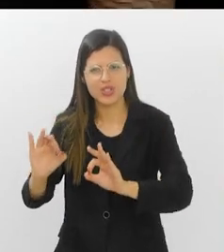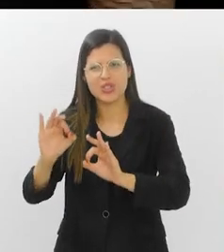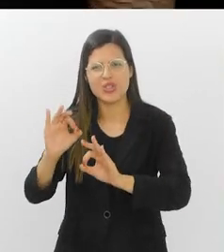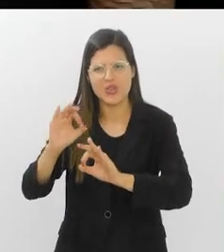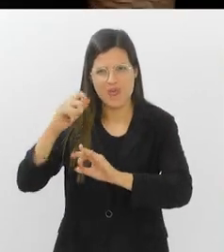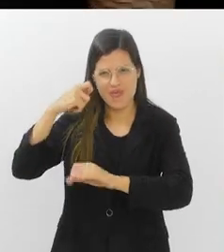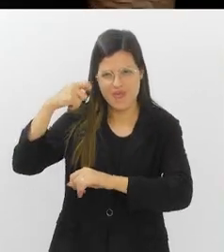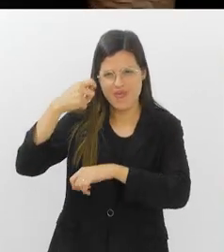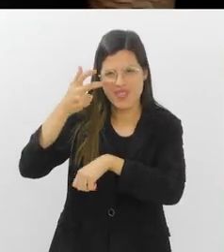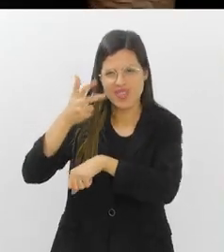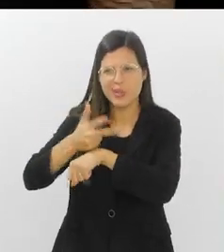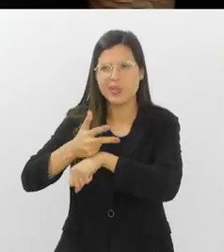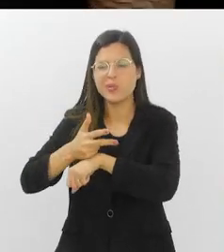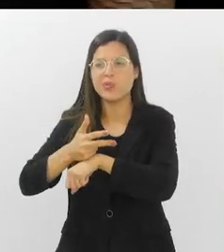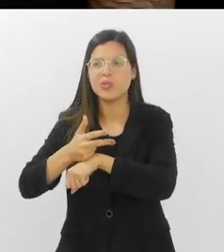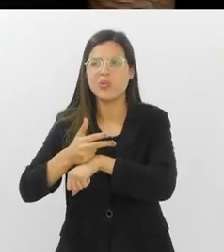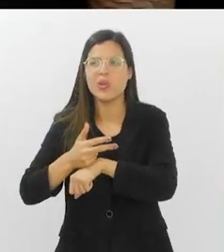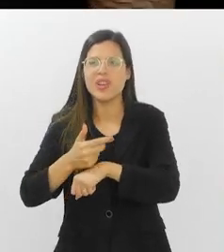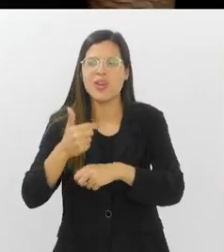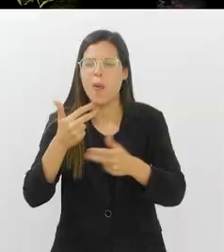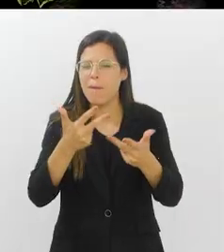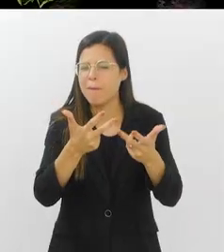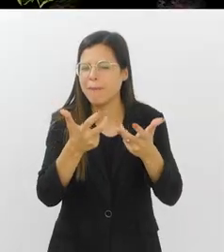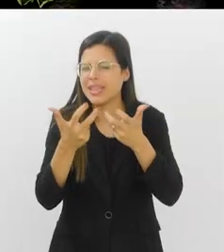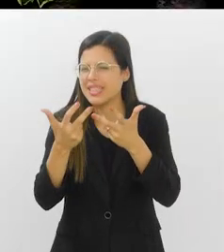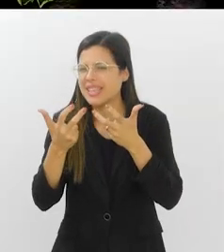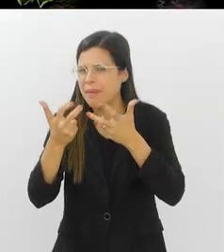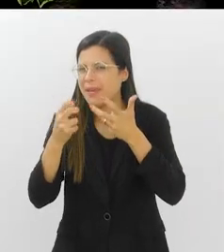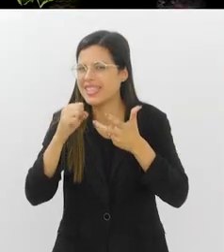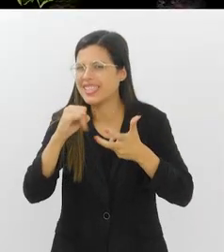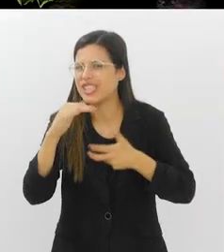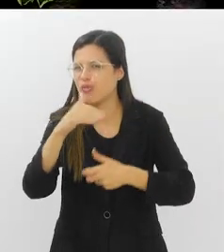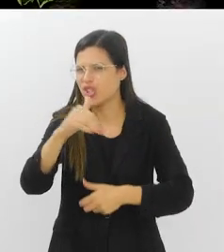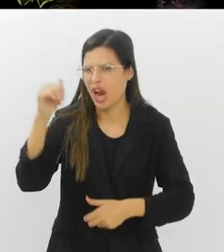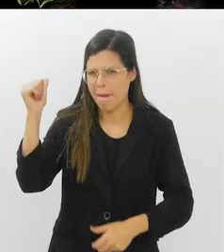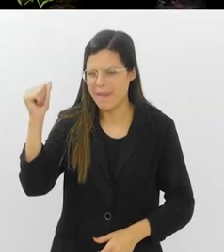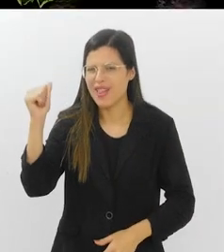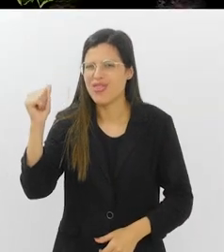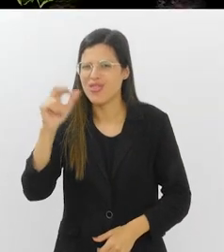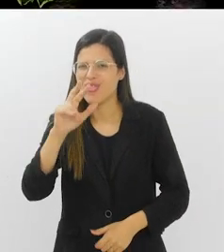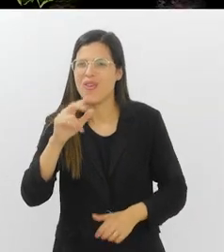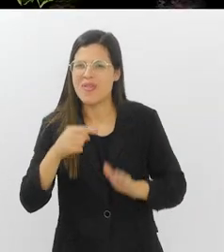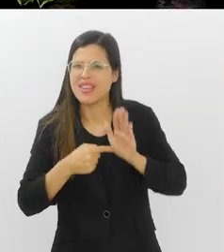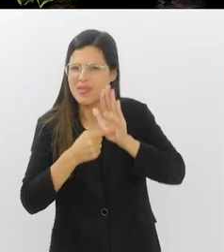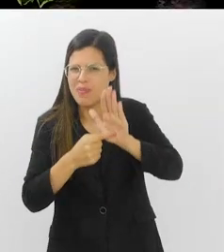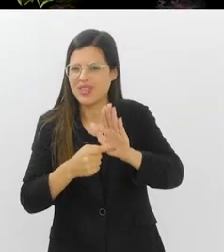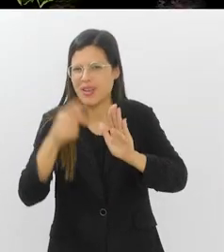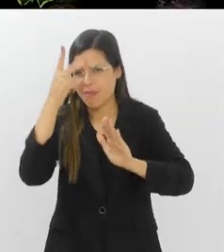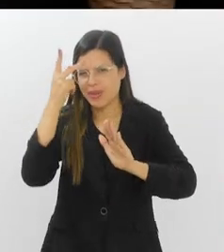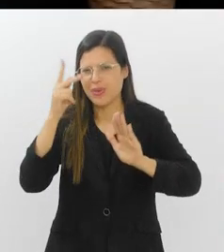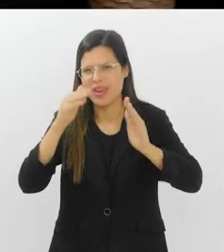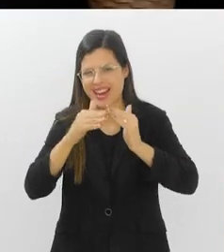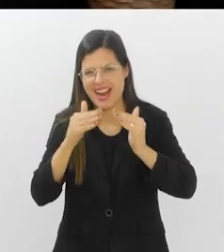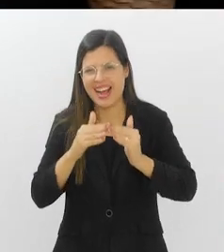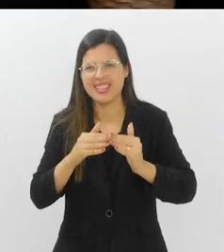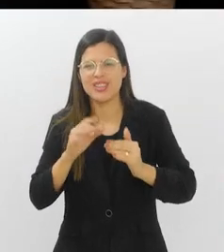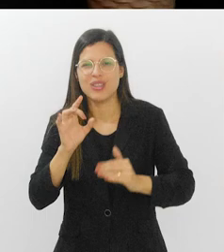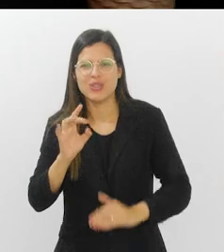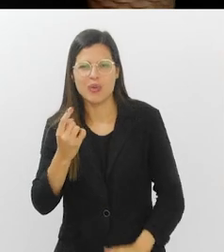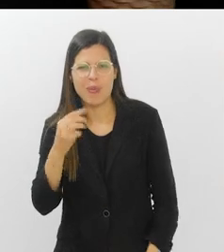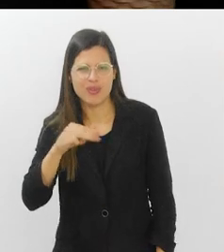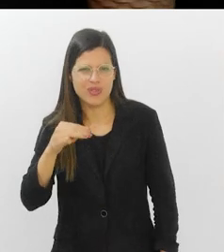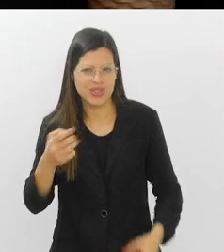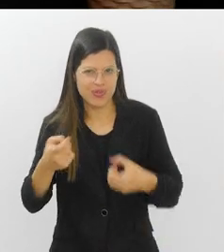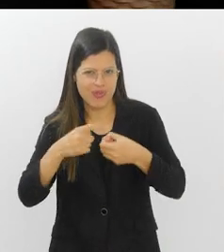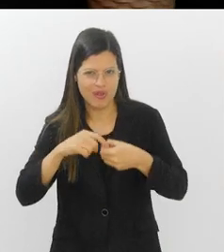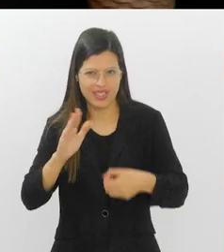trechinho aqui do futebol e eu vou prestar atenção se esse chamador vai aparecer pra gente mostrar para quem tá em casa